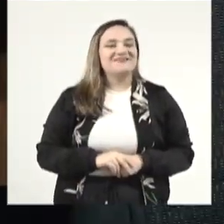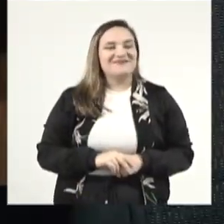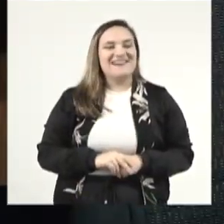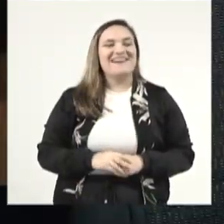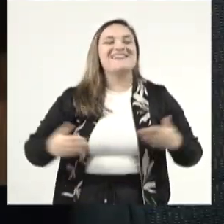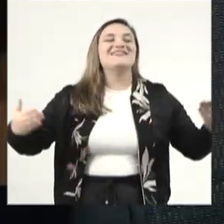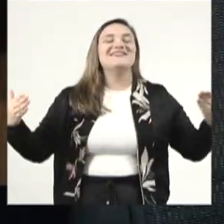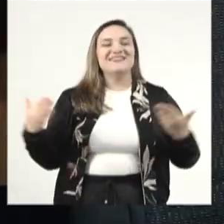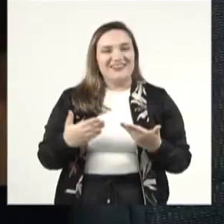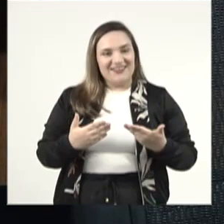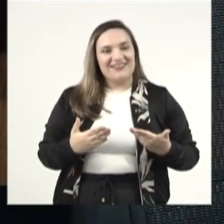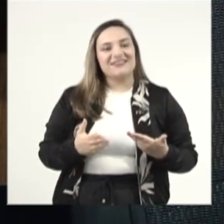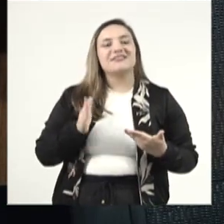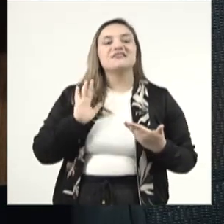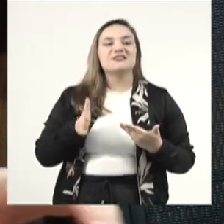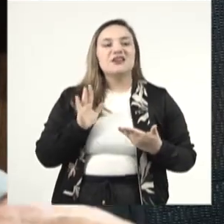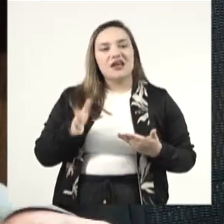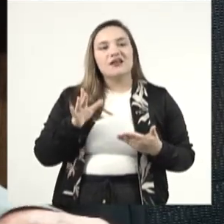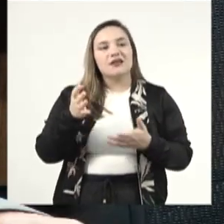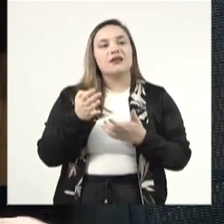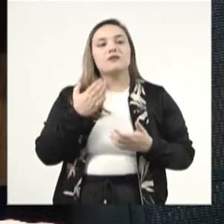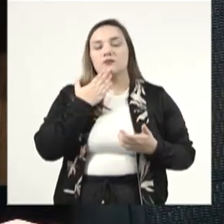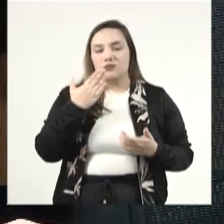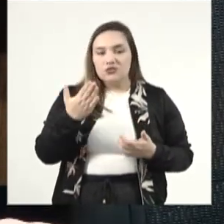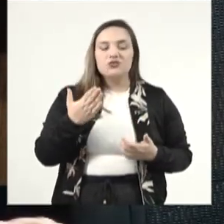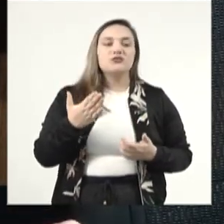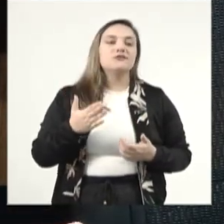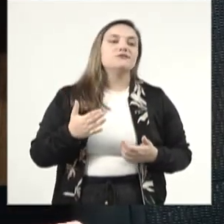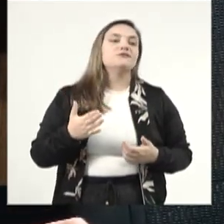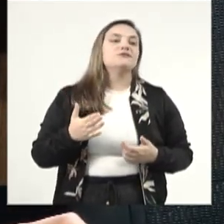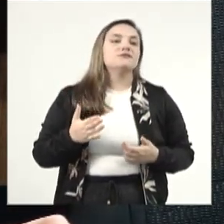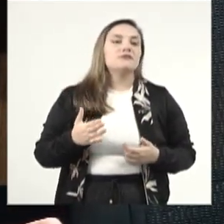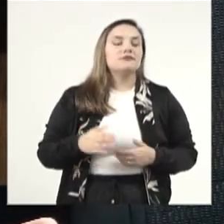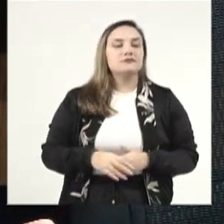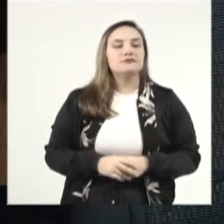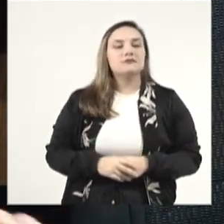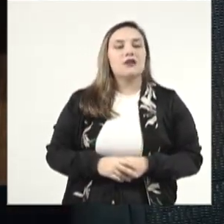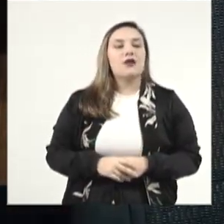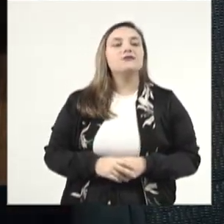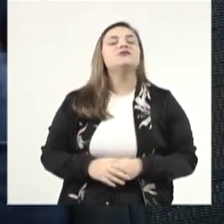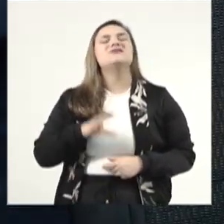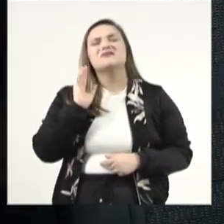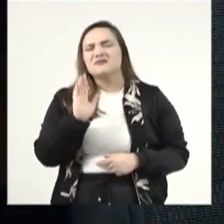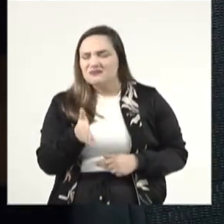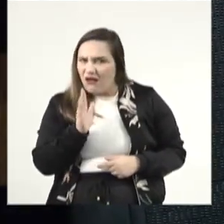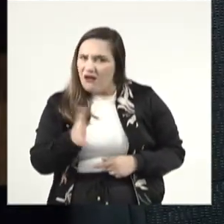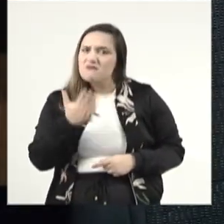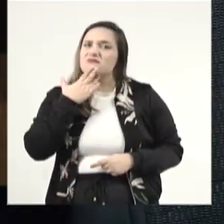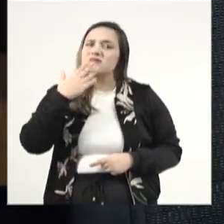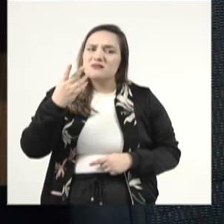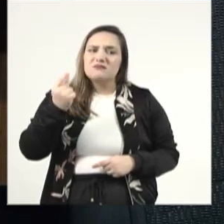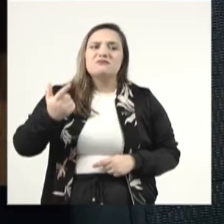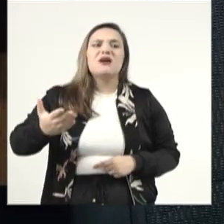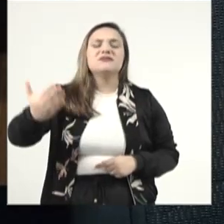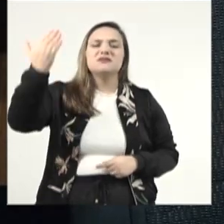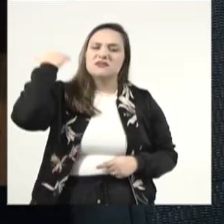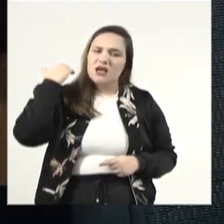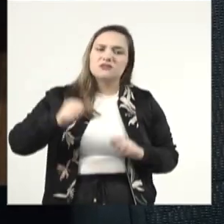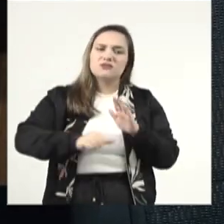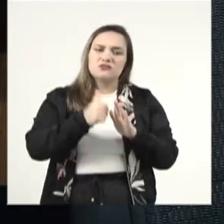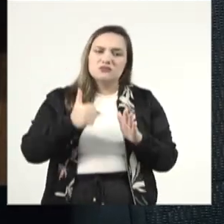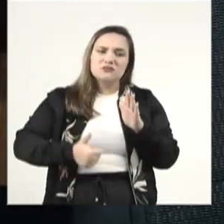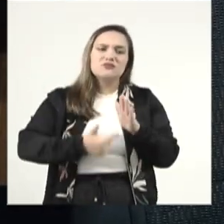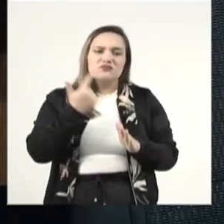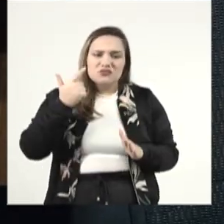para fazer, para reiterar uma solicitação que fizemos já anteriormente, por duas vezes nós